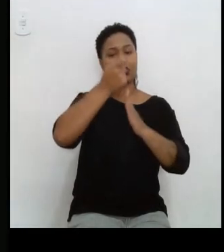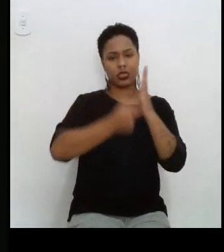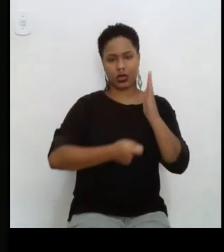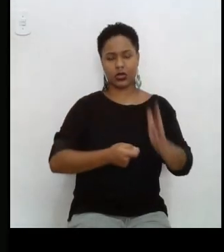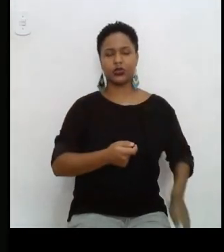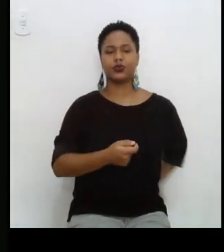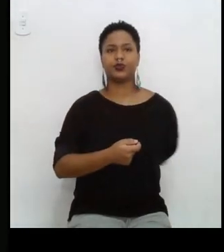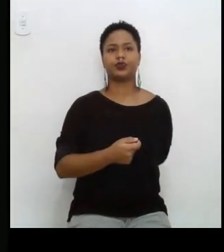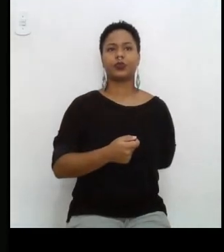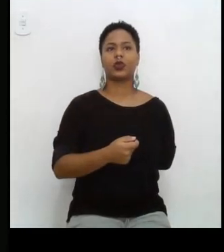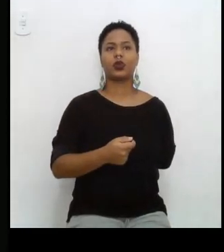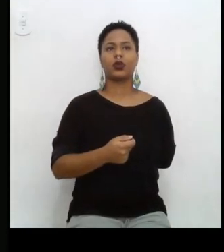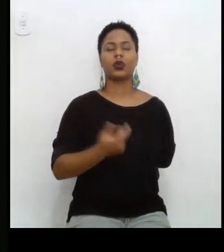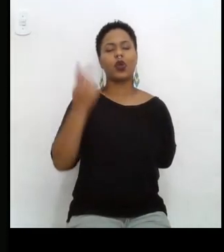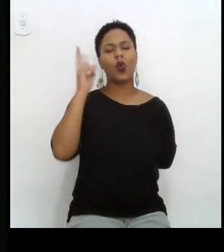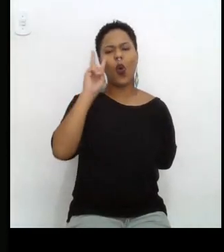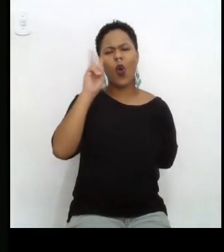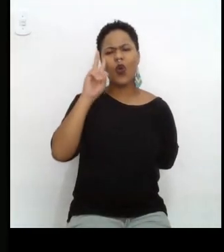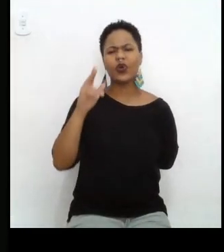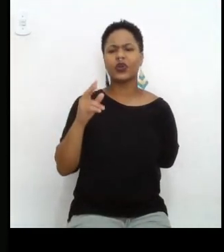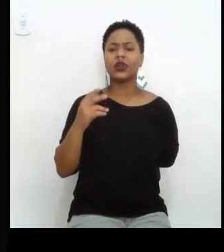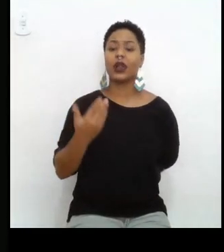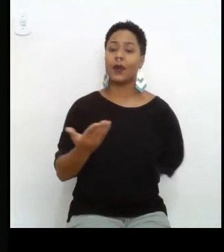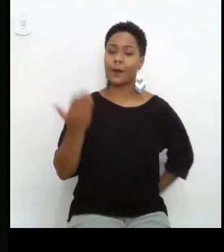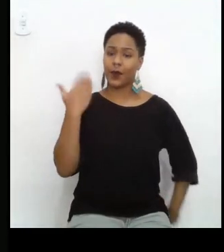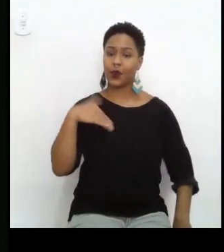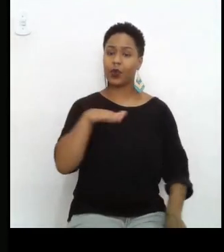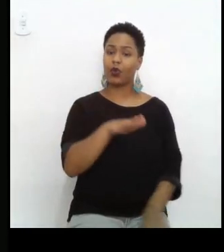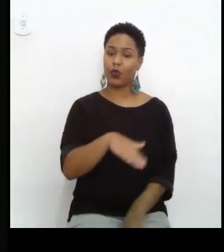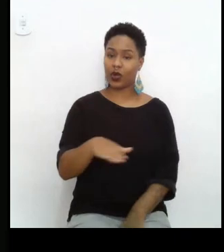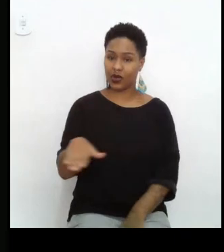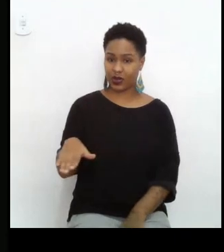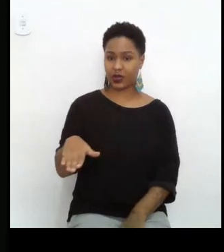lembro que quando eu era criança eu heim